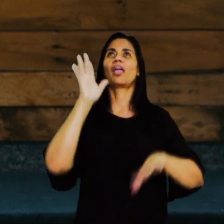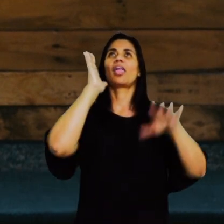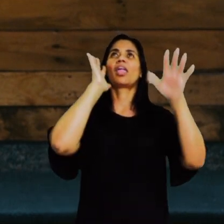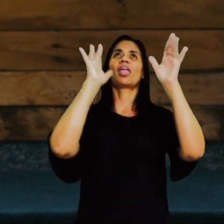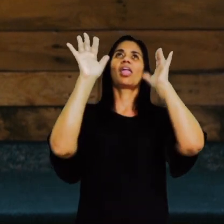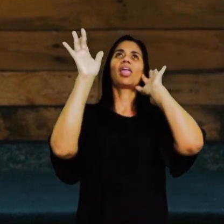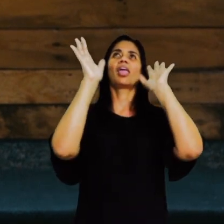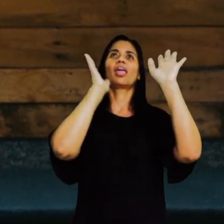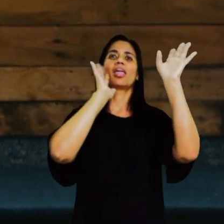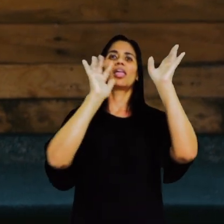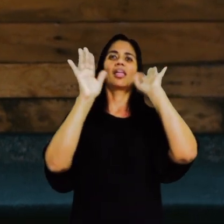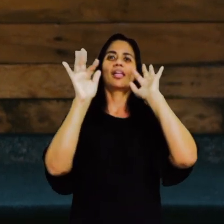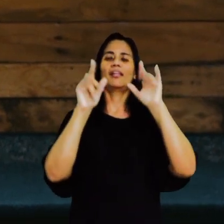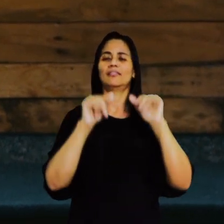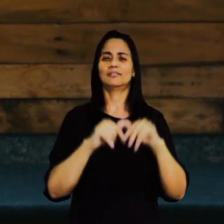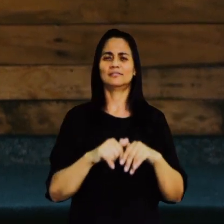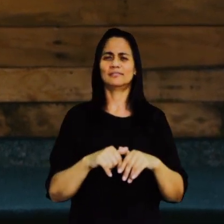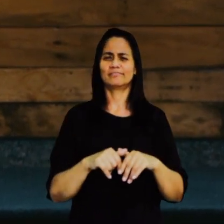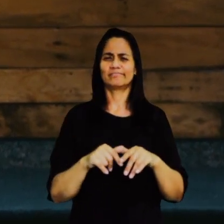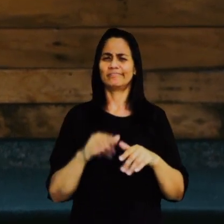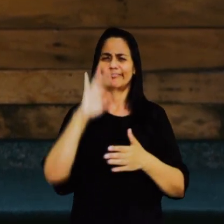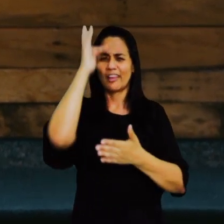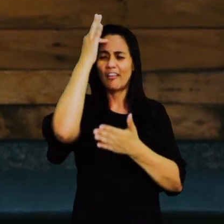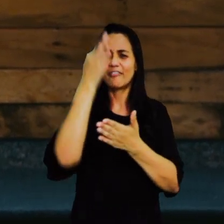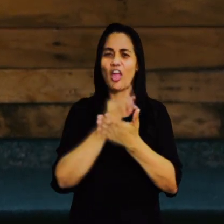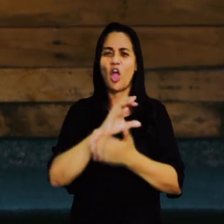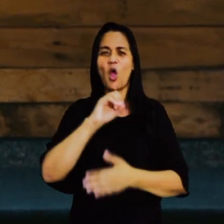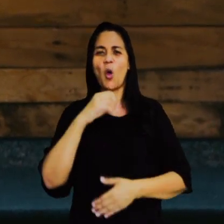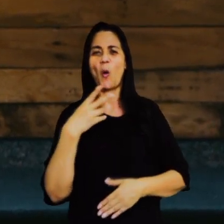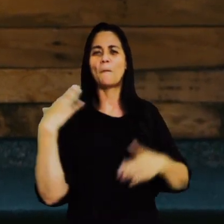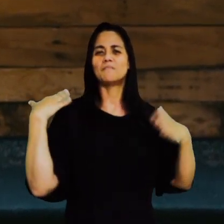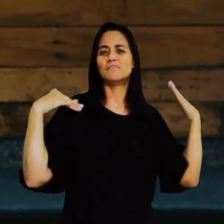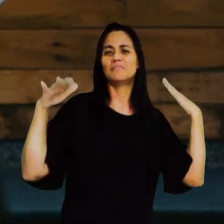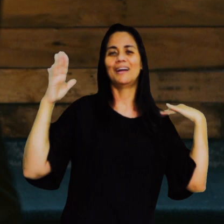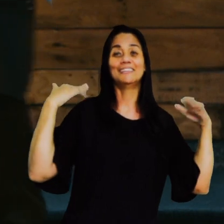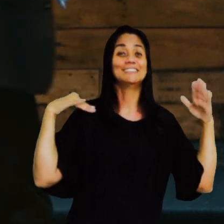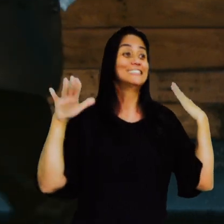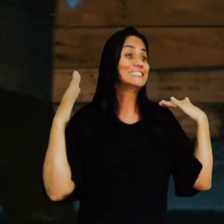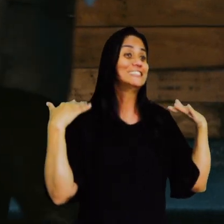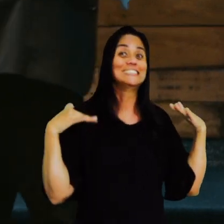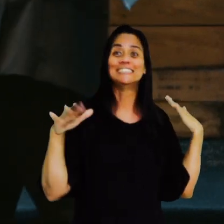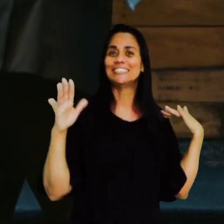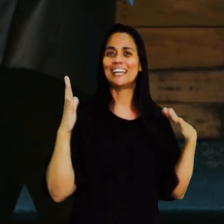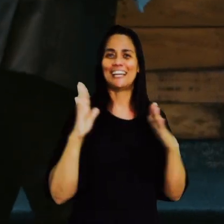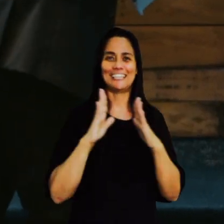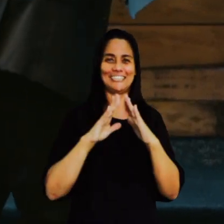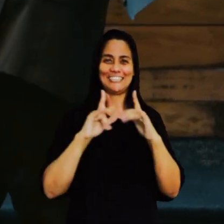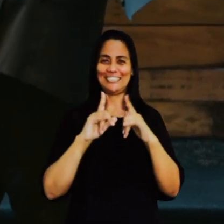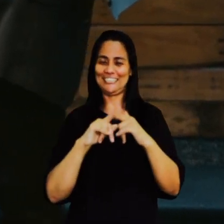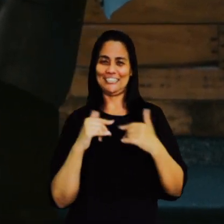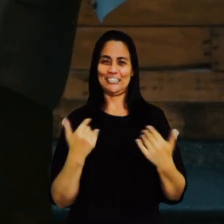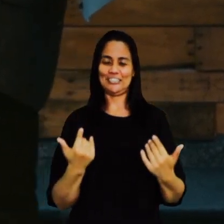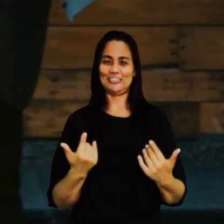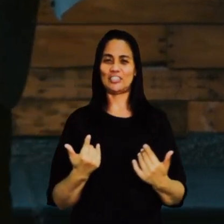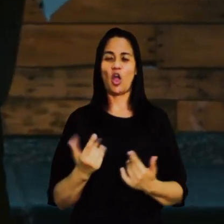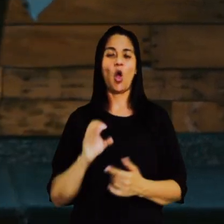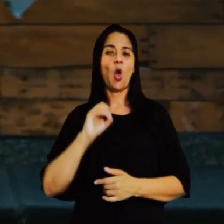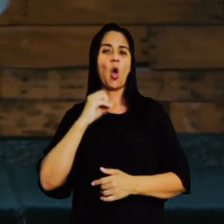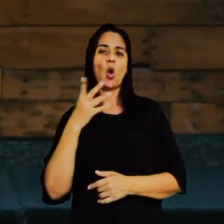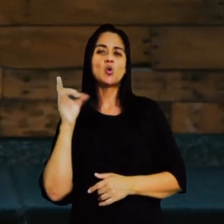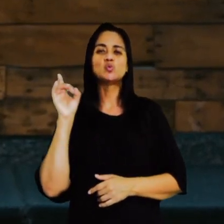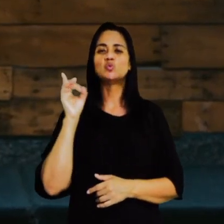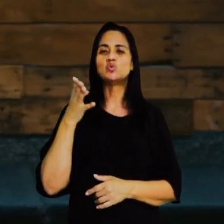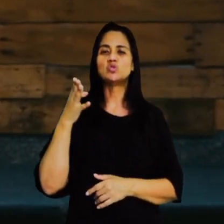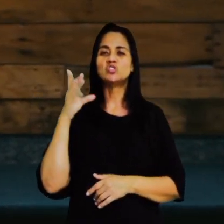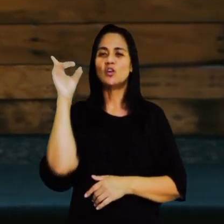nem turistar na fé. E nem domingar na